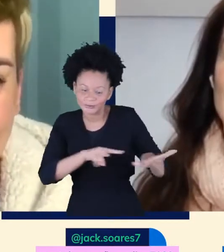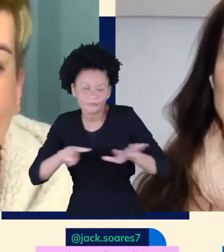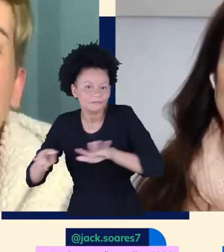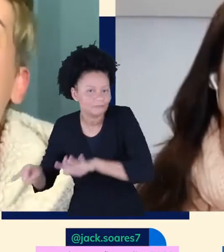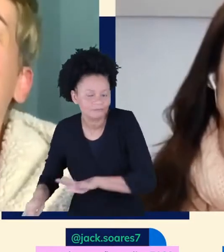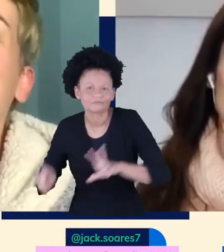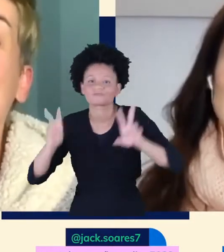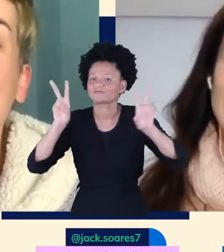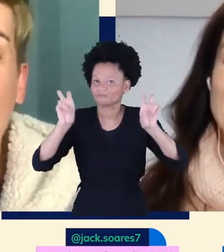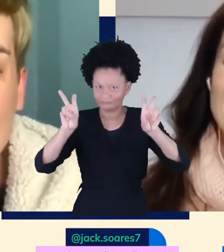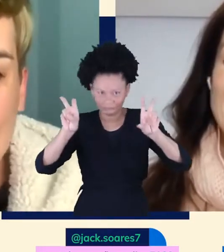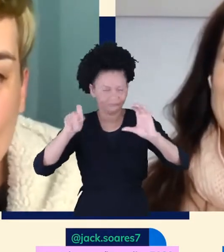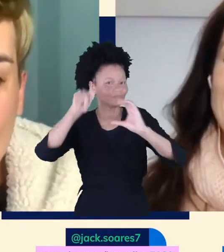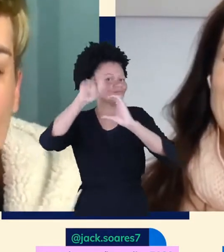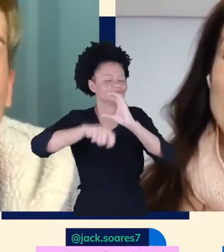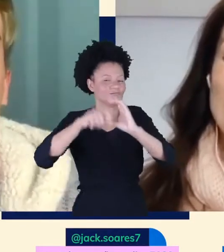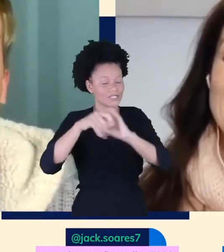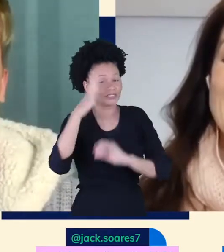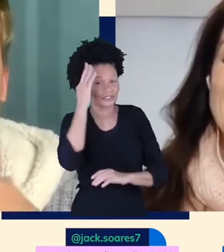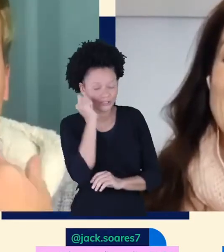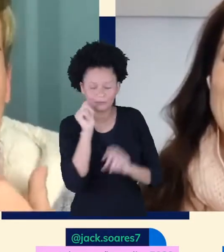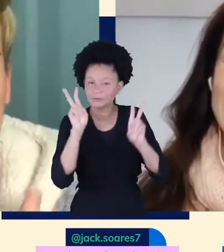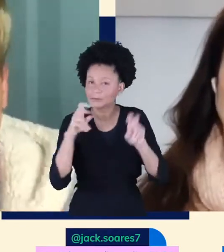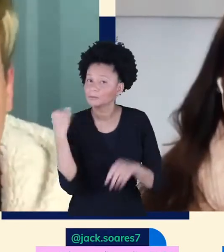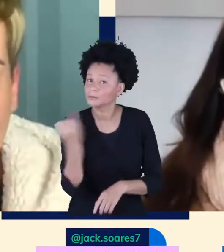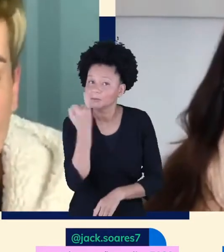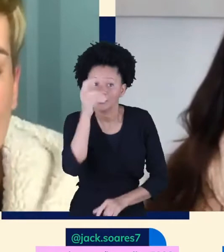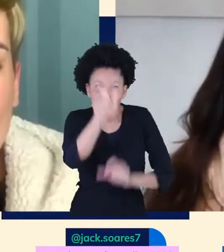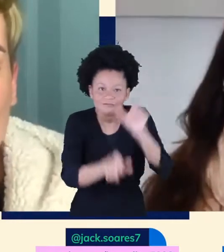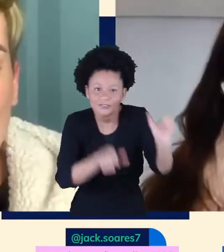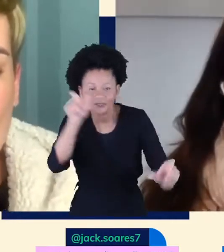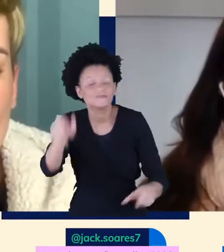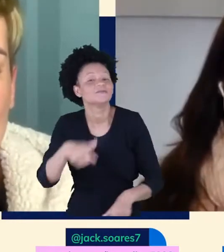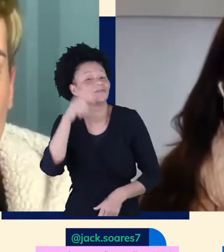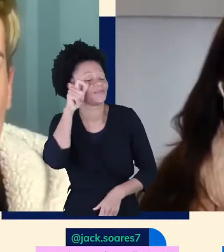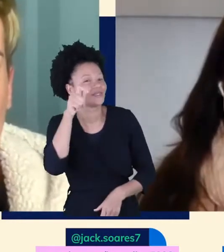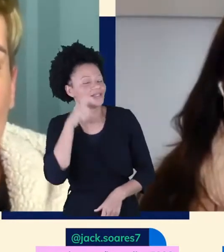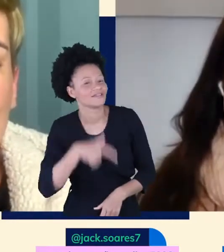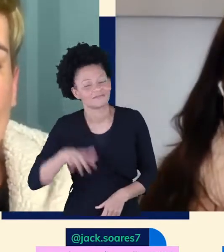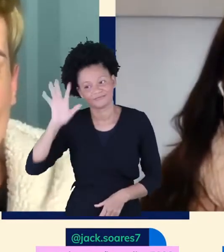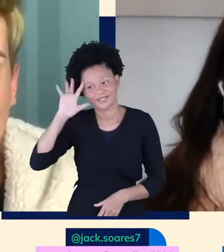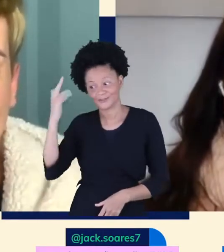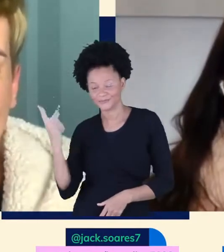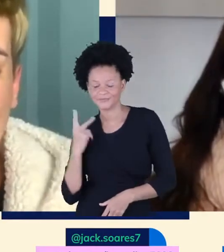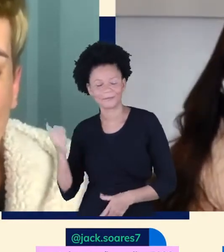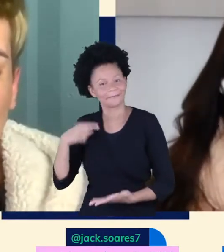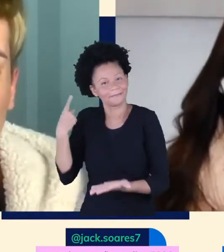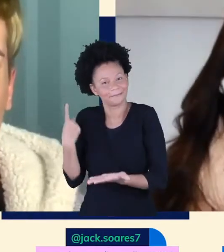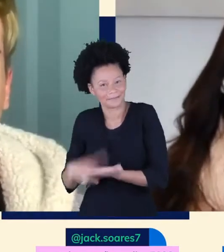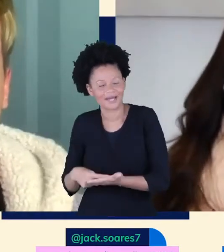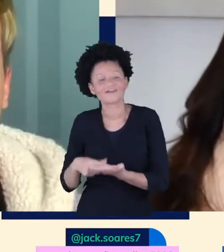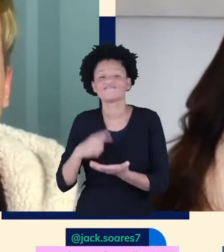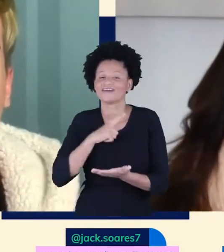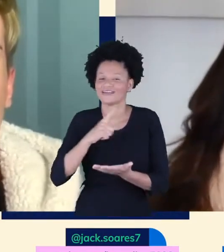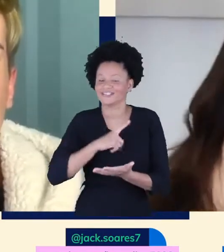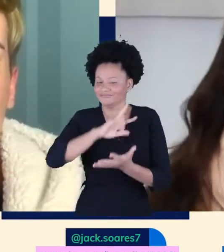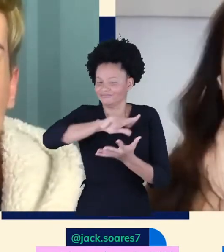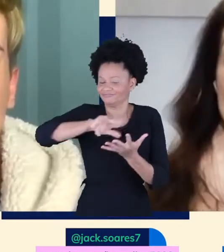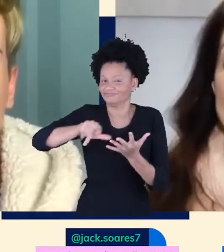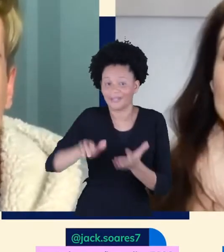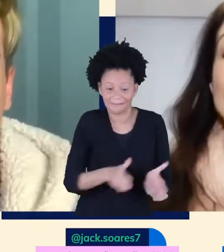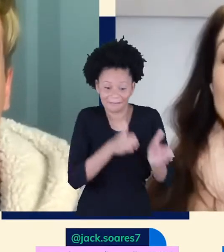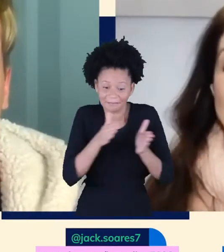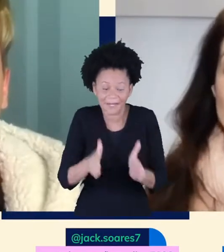passada, e a gente sabe que é um assunto que bom. importante que as pessoas se interessam, resolvemos transformar numa série, né, Carol? Então vai ser